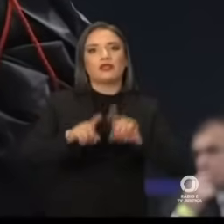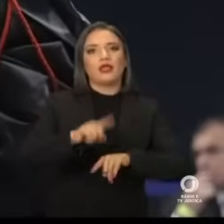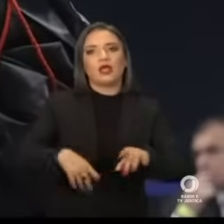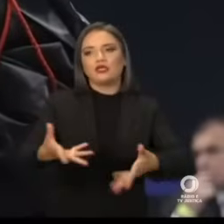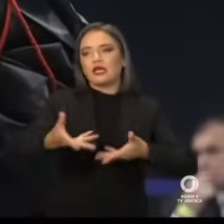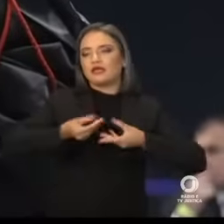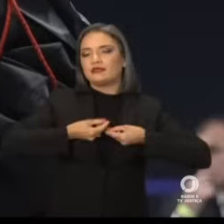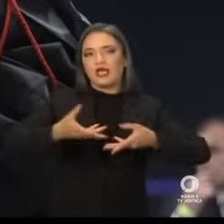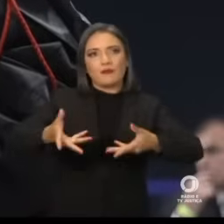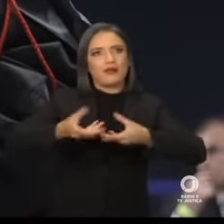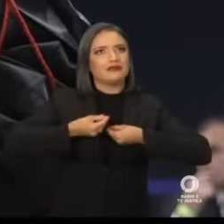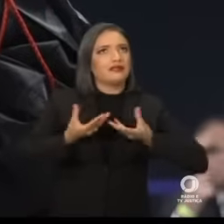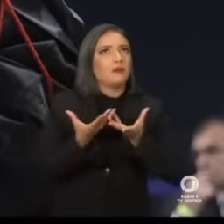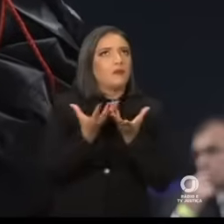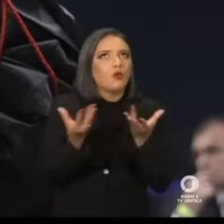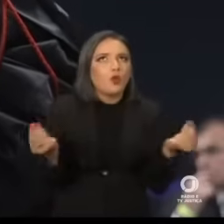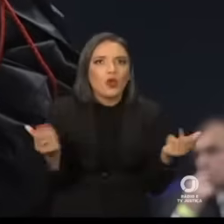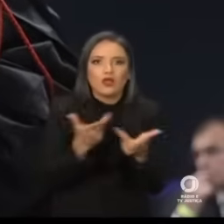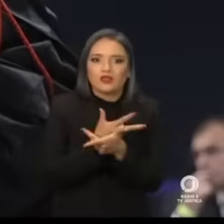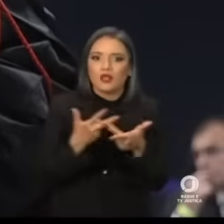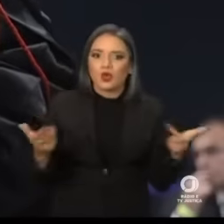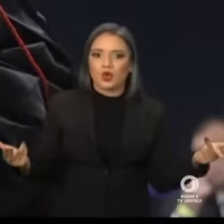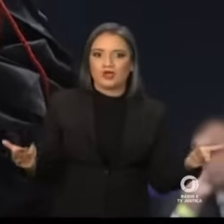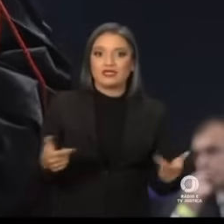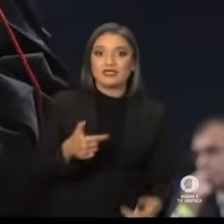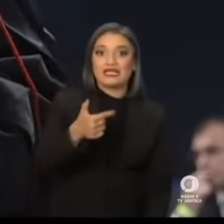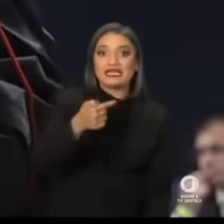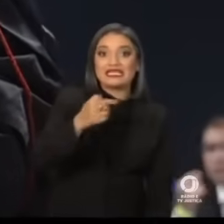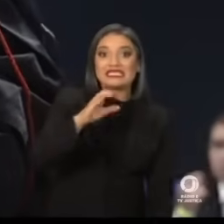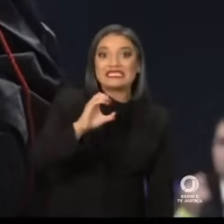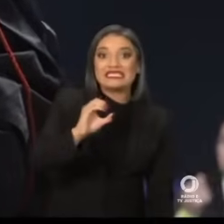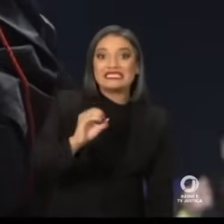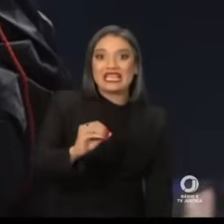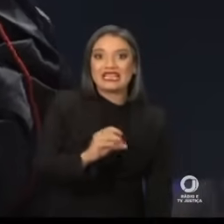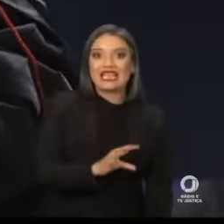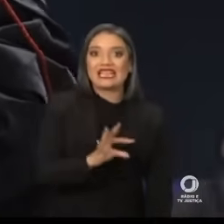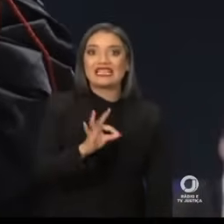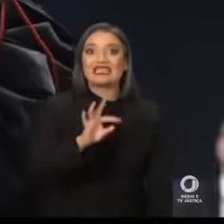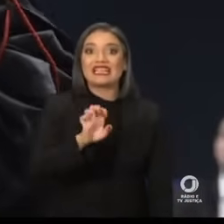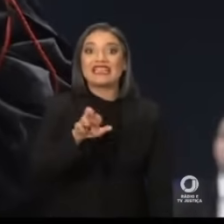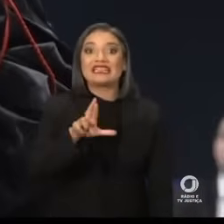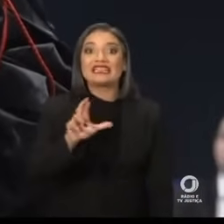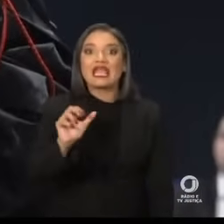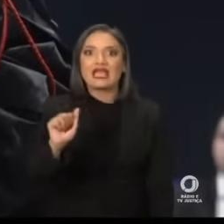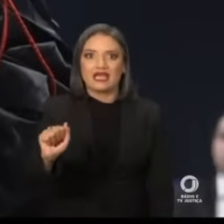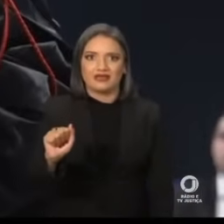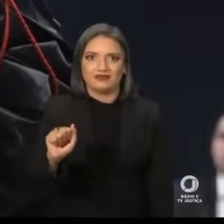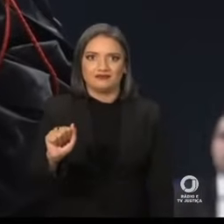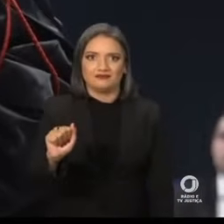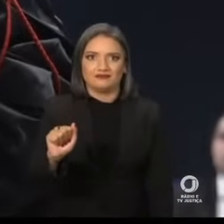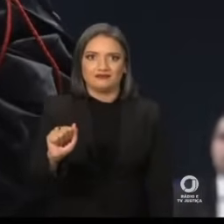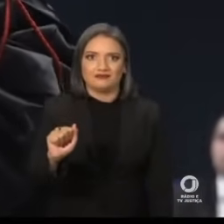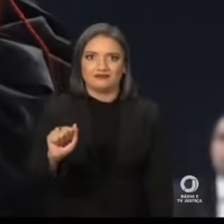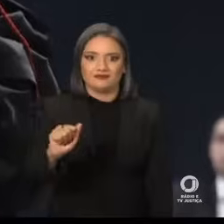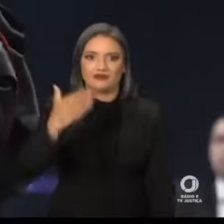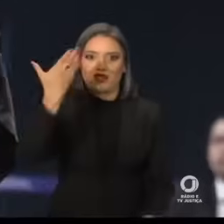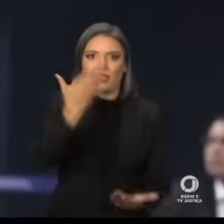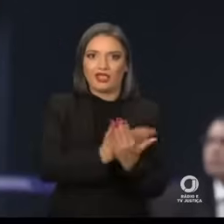muito material. 70 teras. 70 teras.